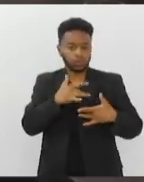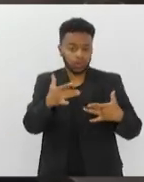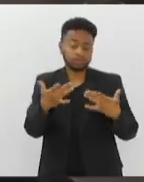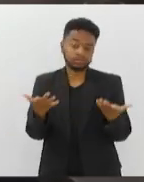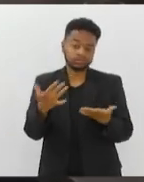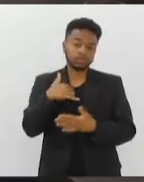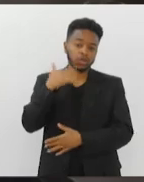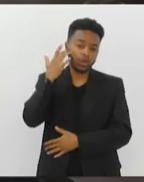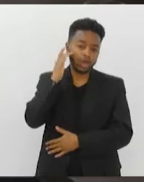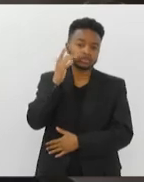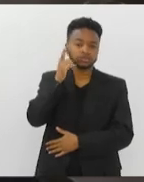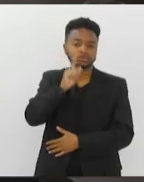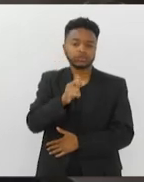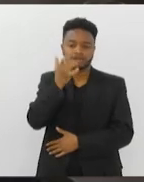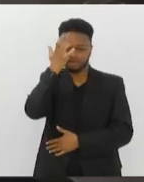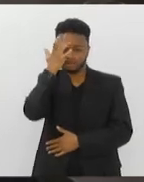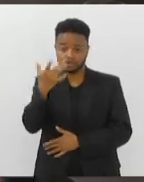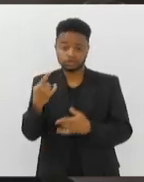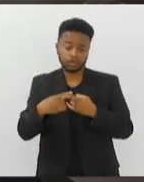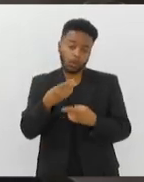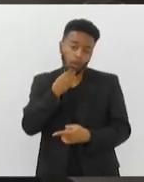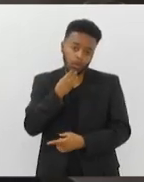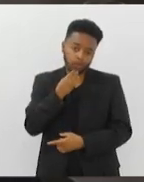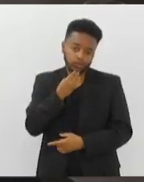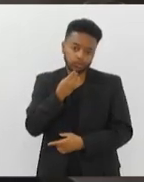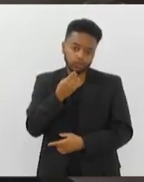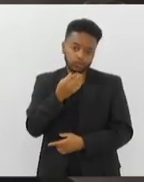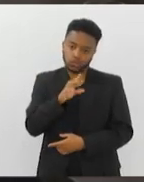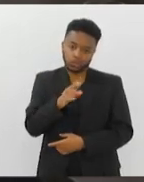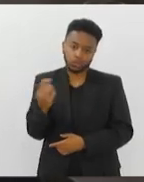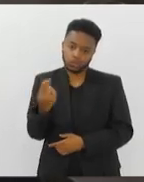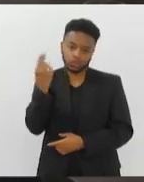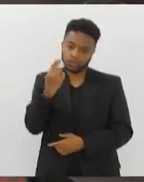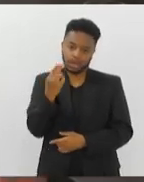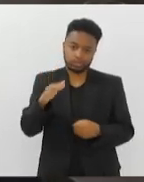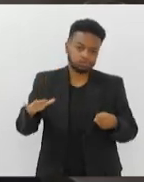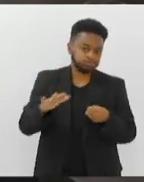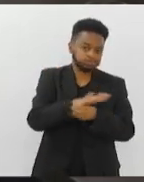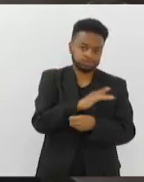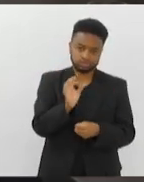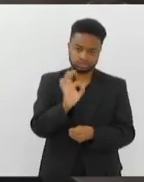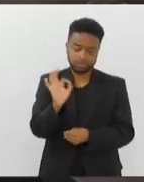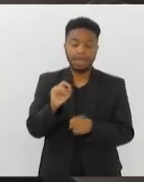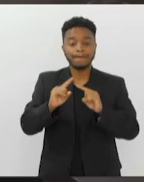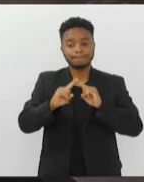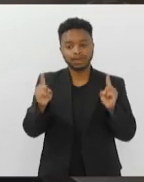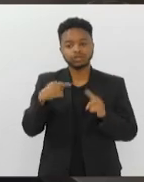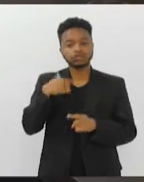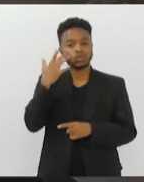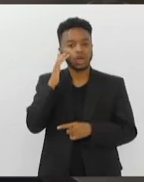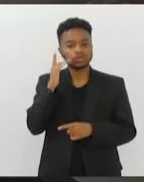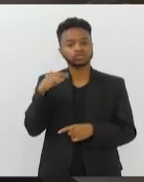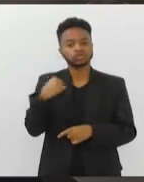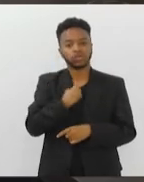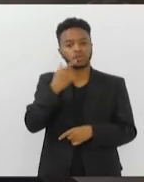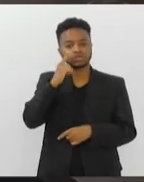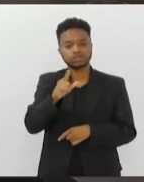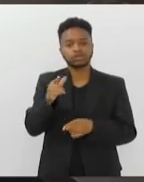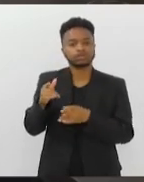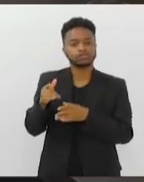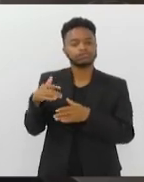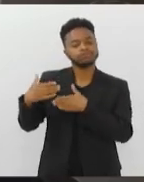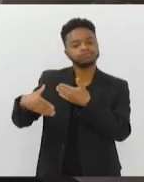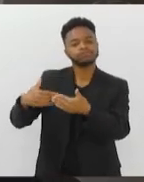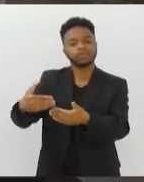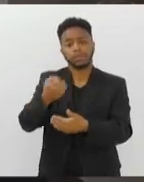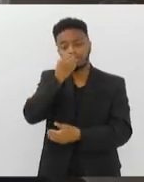facilita, não vai ser, obviamente, o suficiente, não vai bastar, mas eu acho que a gente encaminha bem para ajudar quem quer doar,